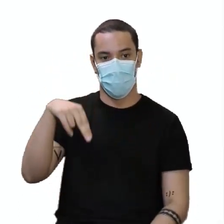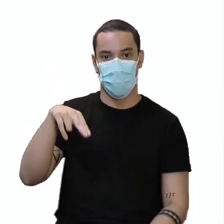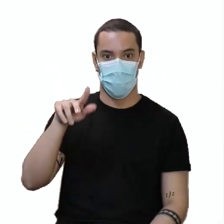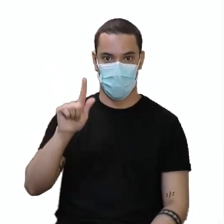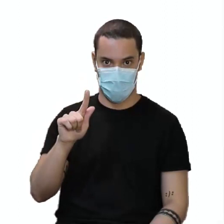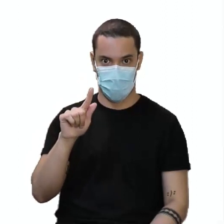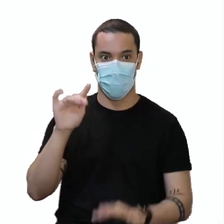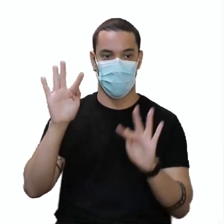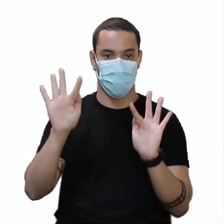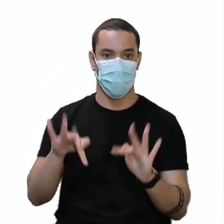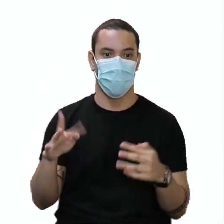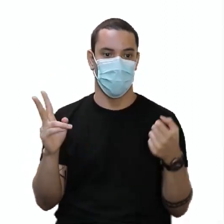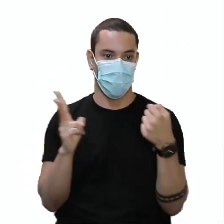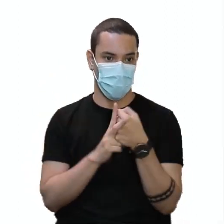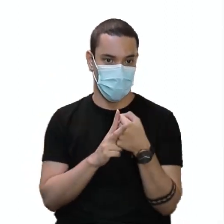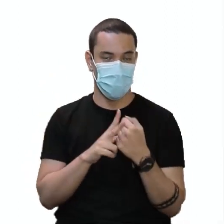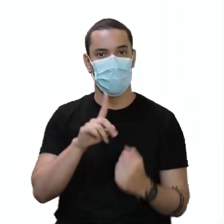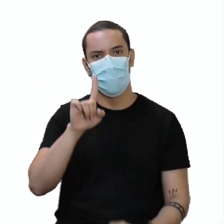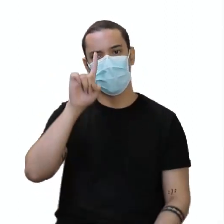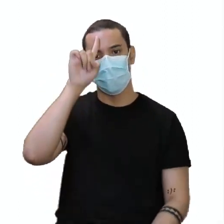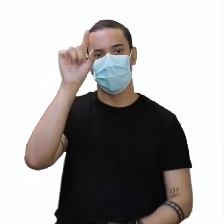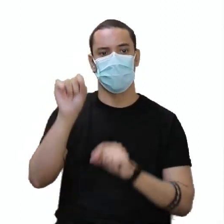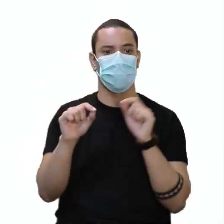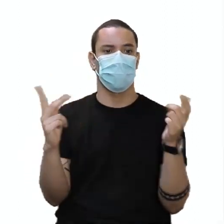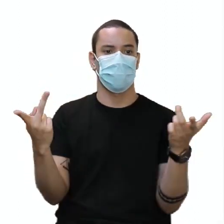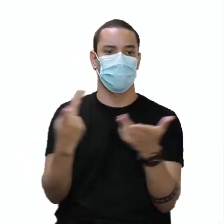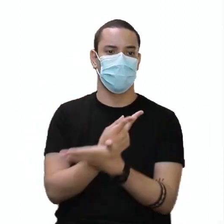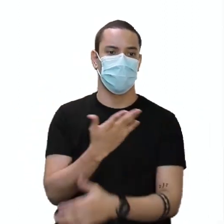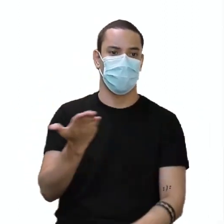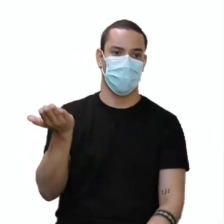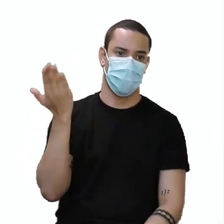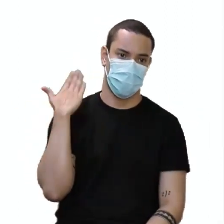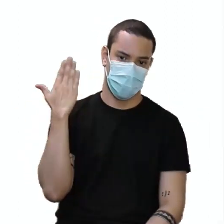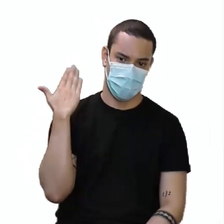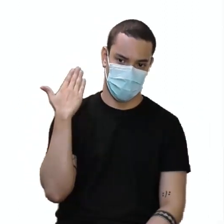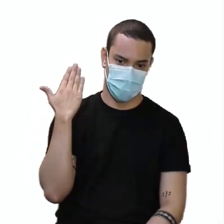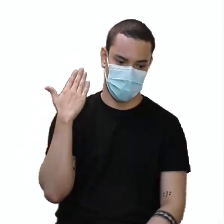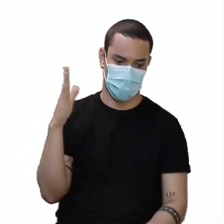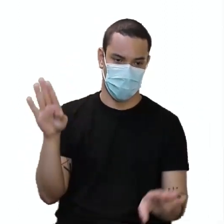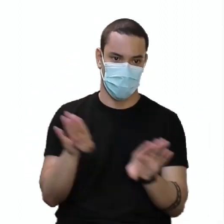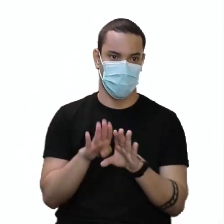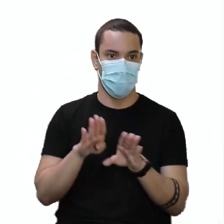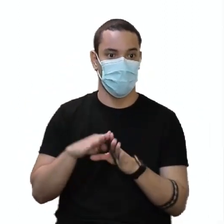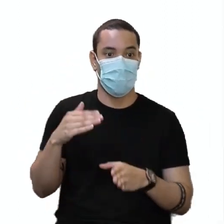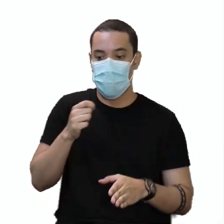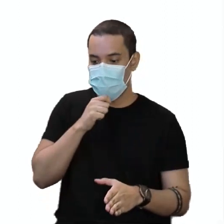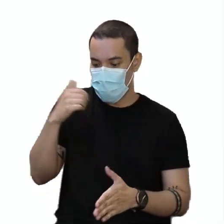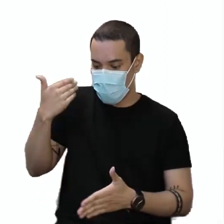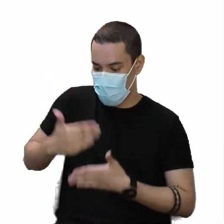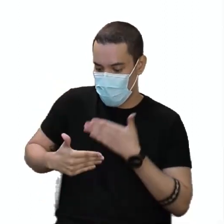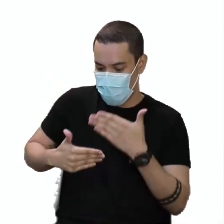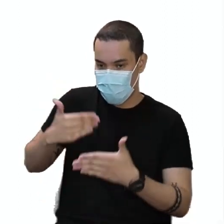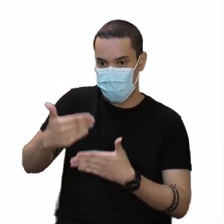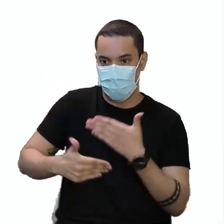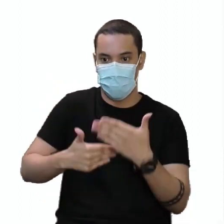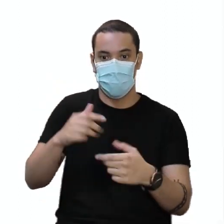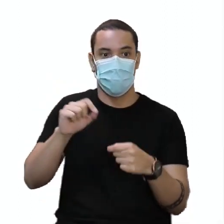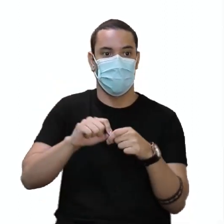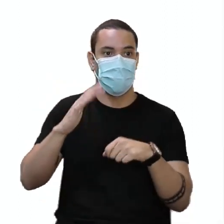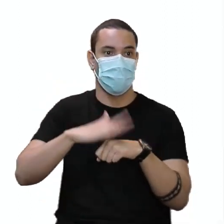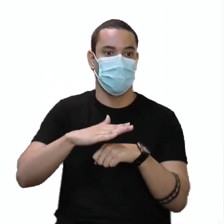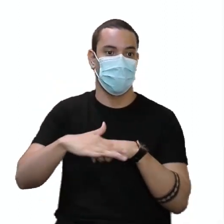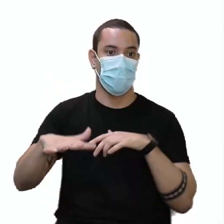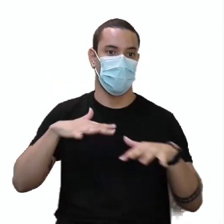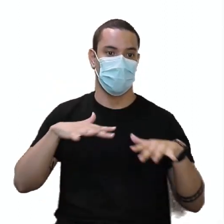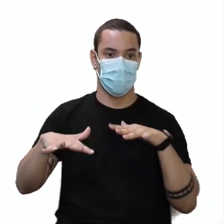ing no final desse verbo, dando a ideia de que algo aconteceu no passado e estava em andamento, né? Essa ação que tem